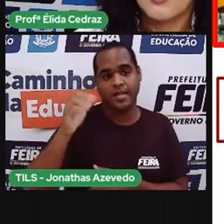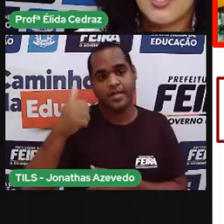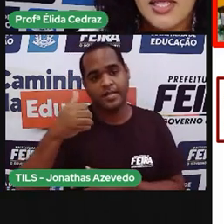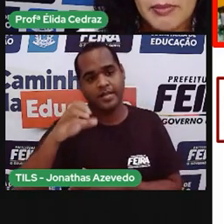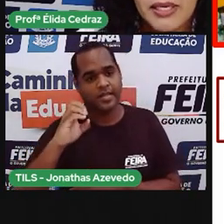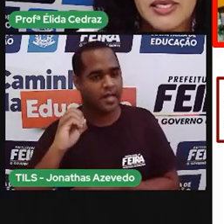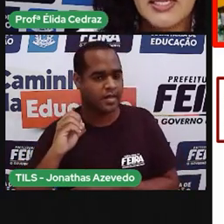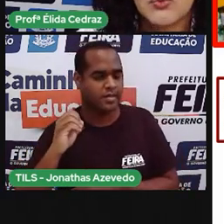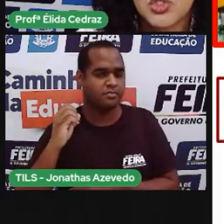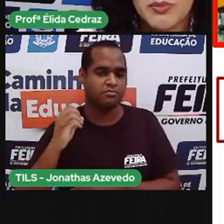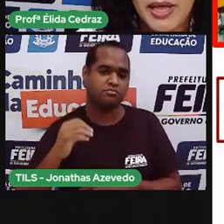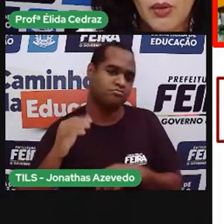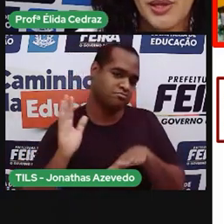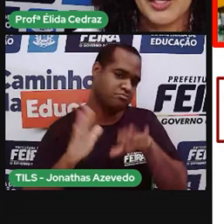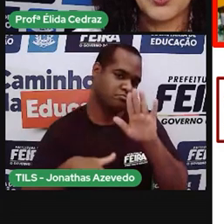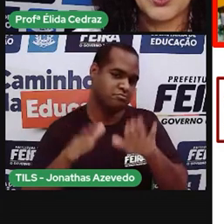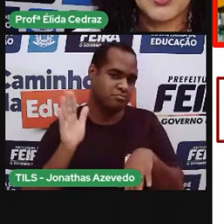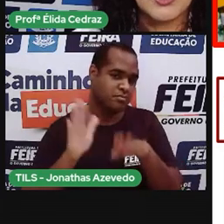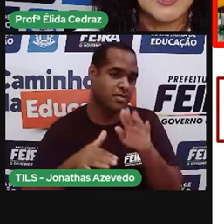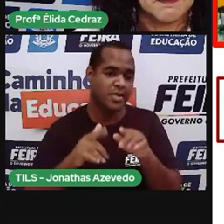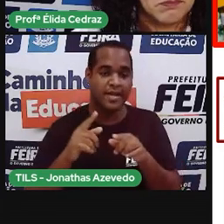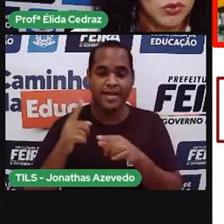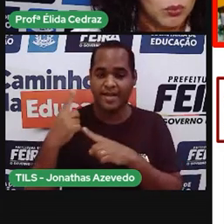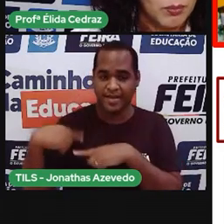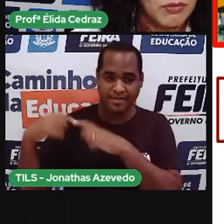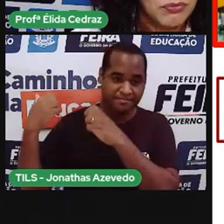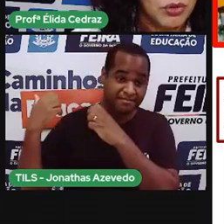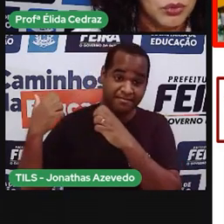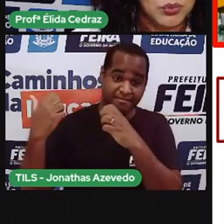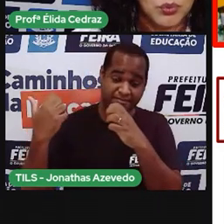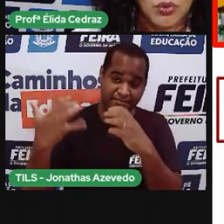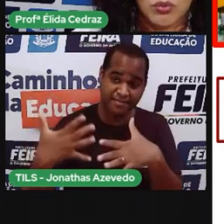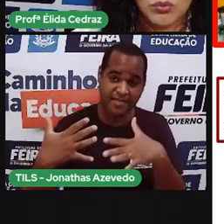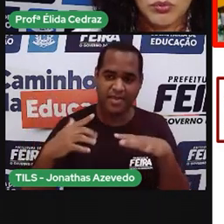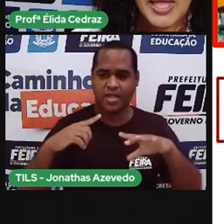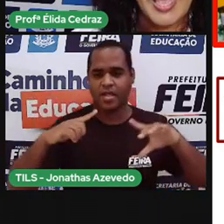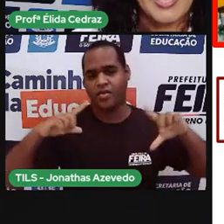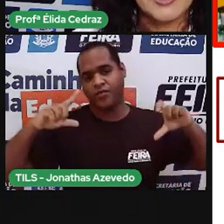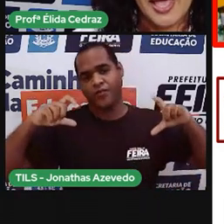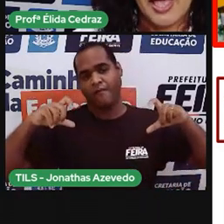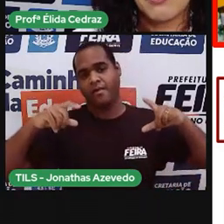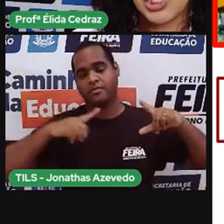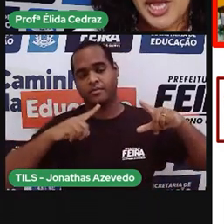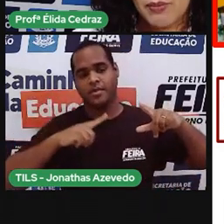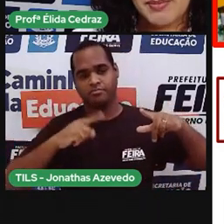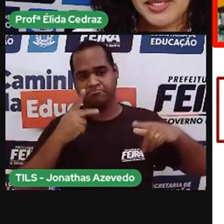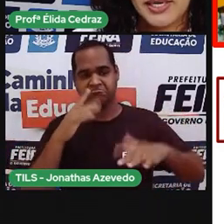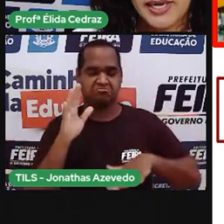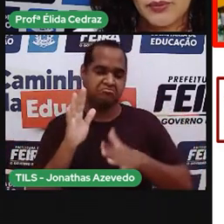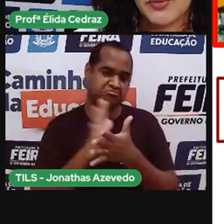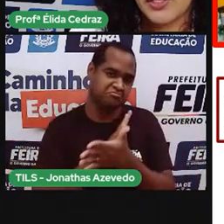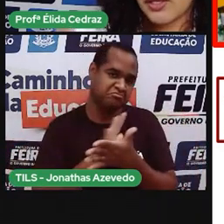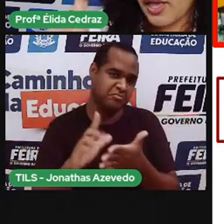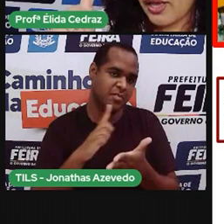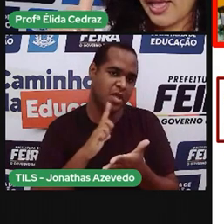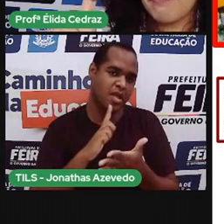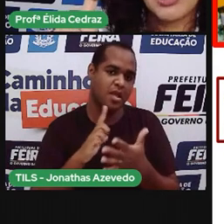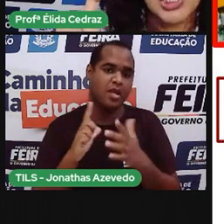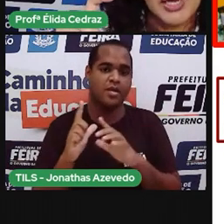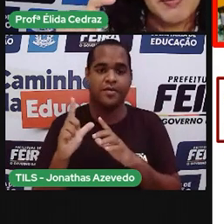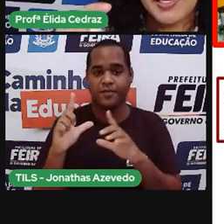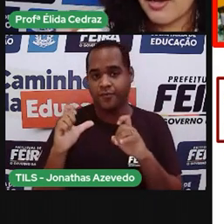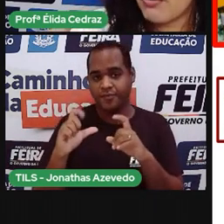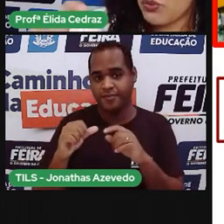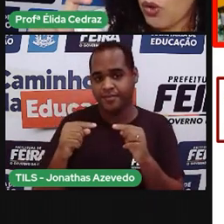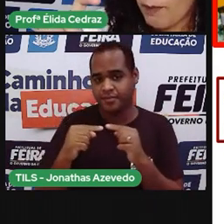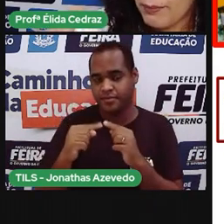5, 10. Lembra que na última aula eu trouxe uma foto com as garrafas de água mineral? A garrafa